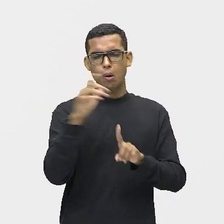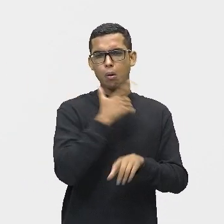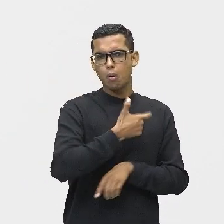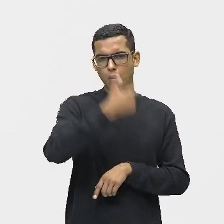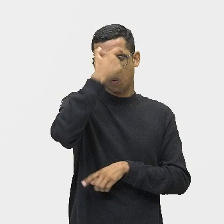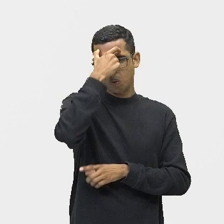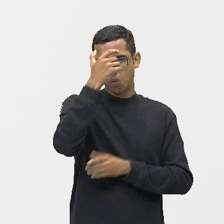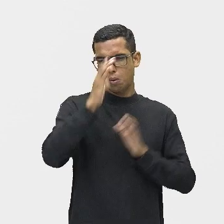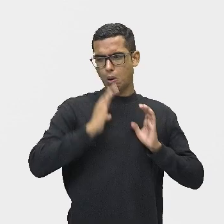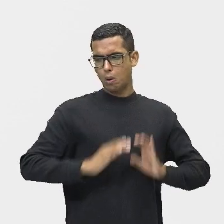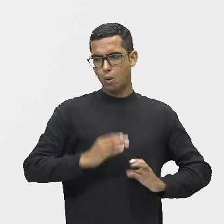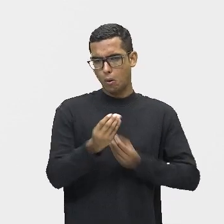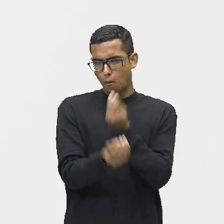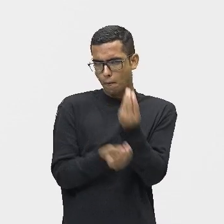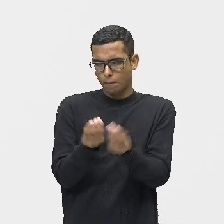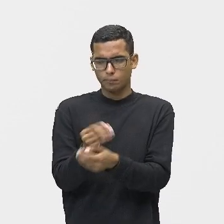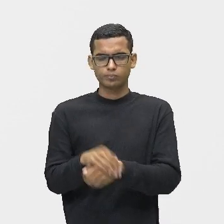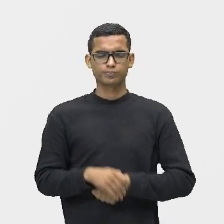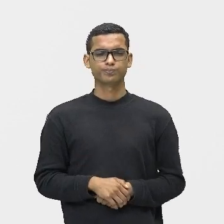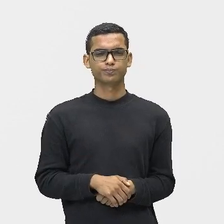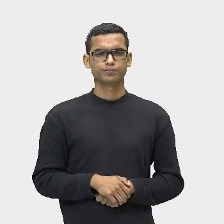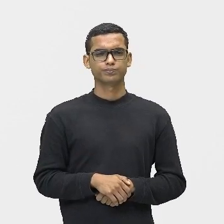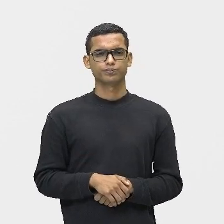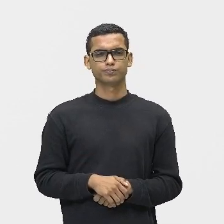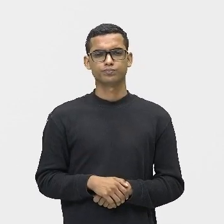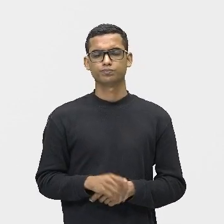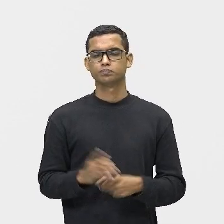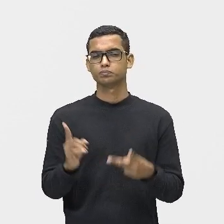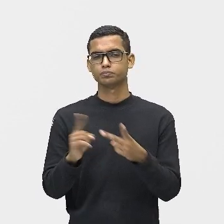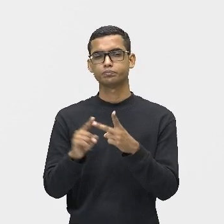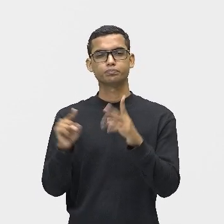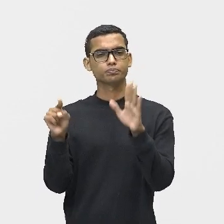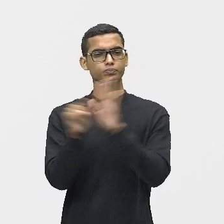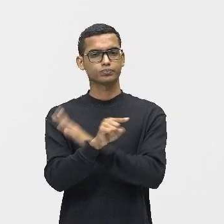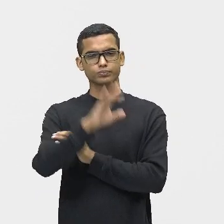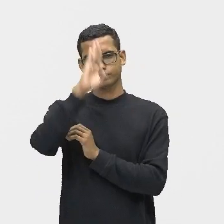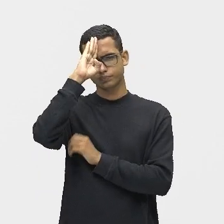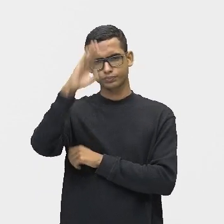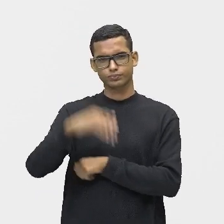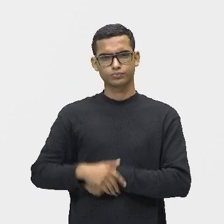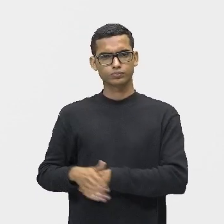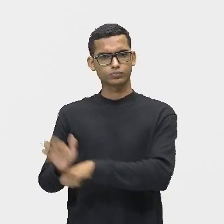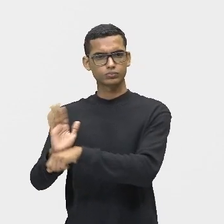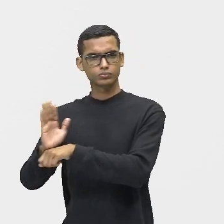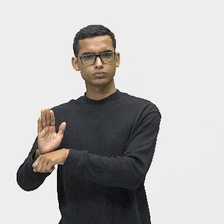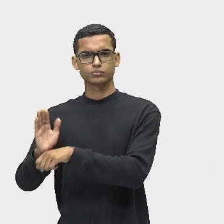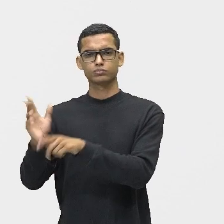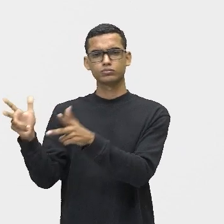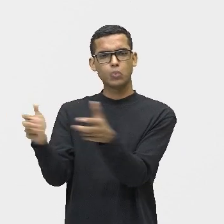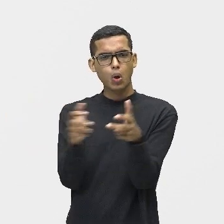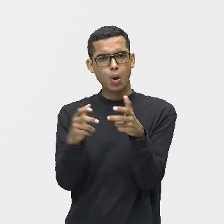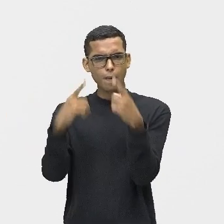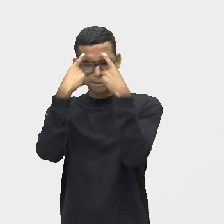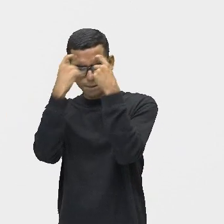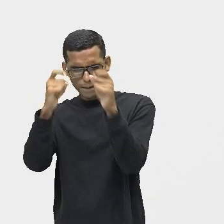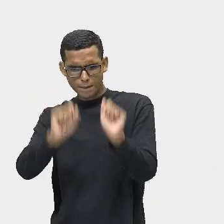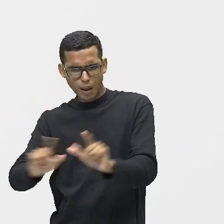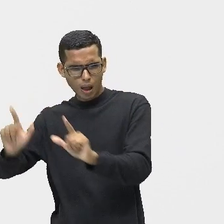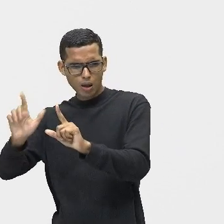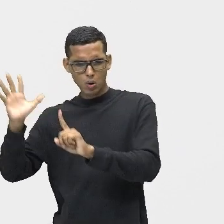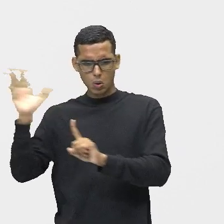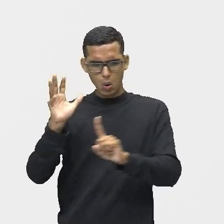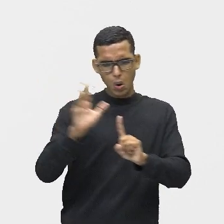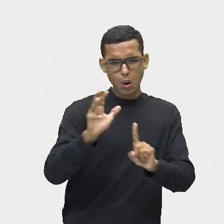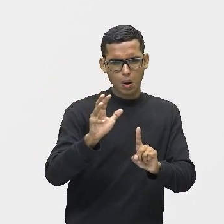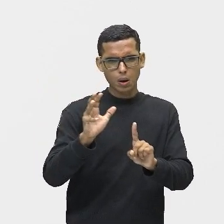a questão? Colocando aí, mais uma vez, os filmes e videogames com cenas violentas afetam o comportamento